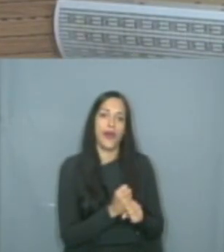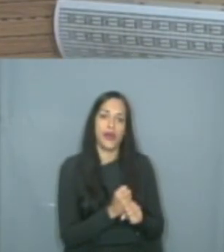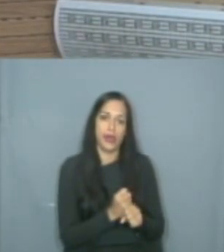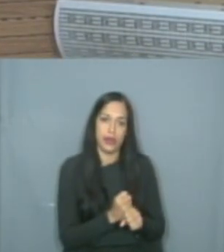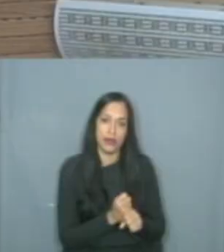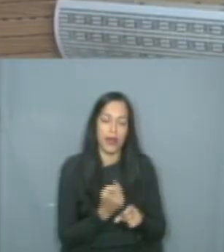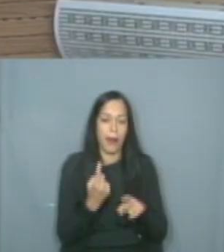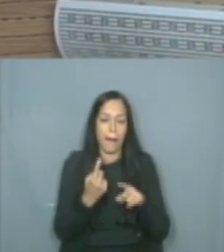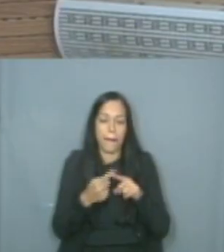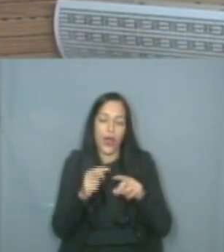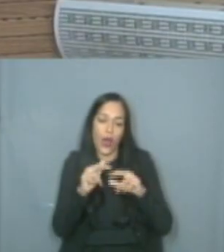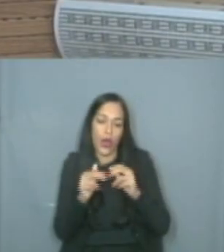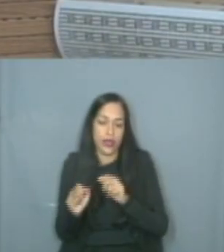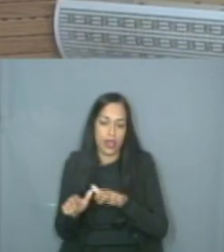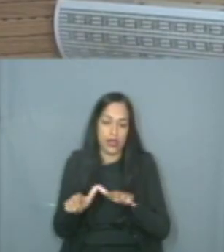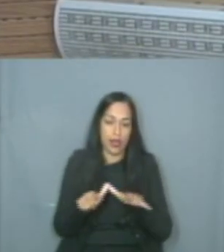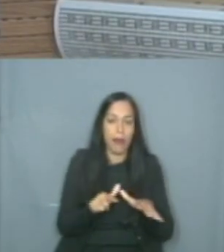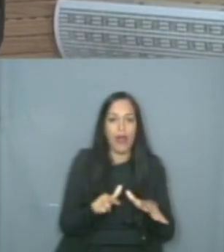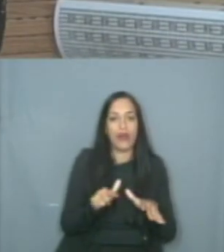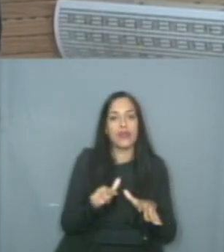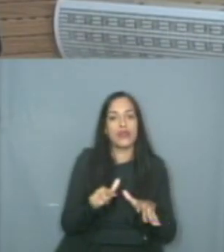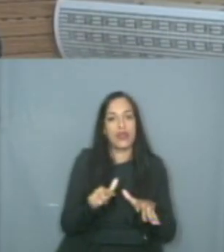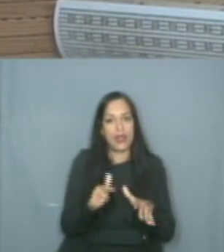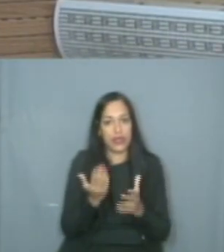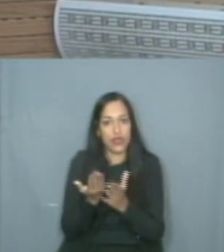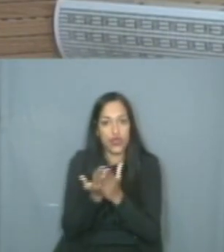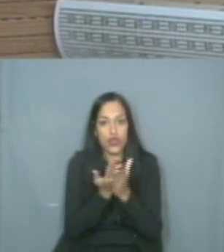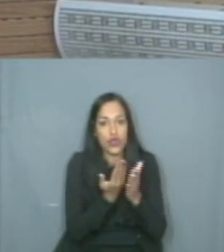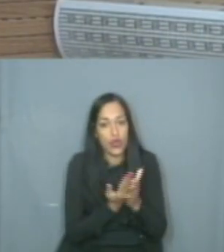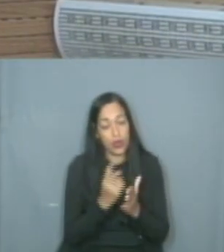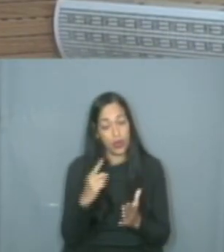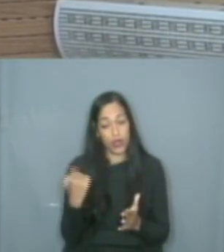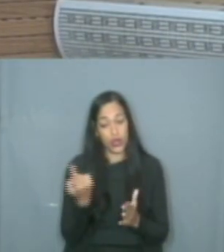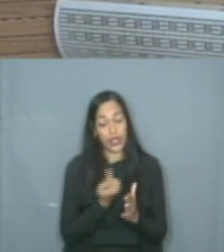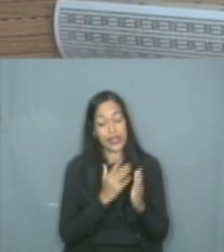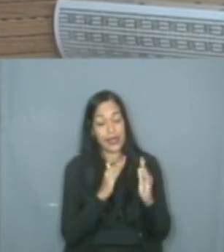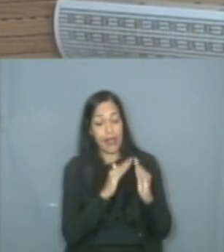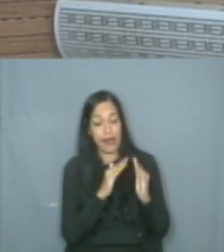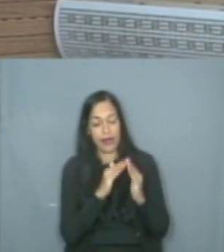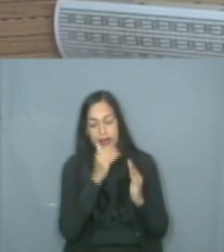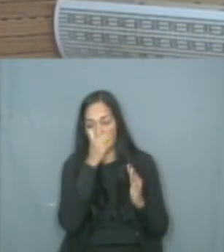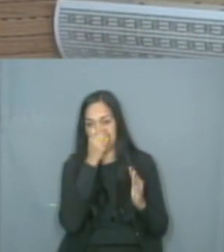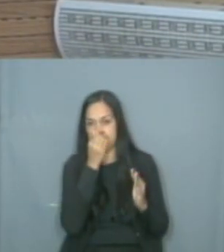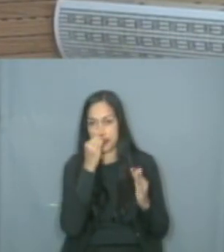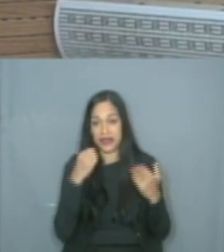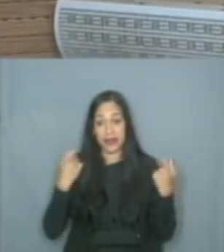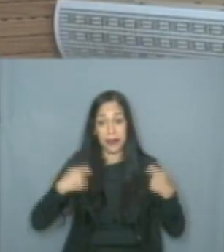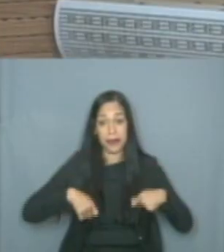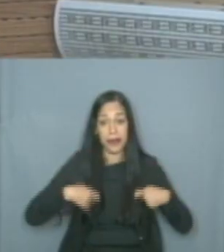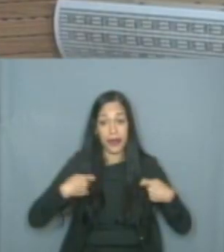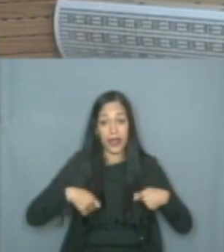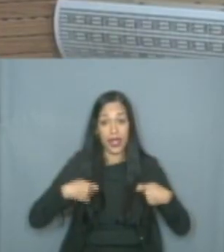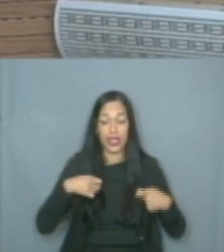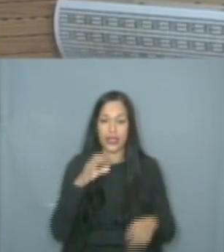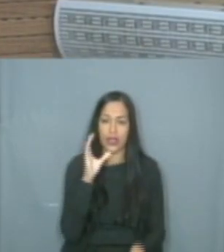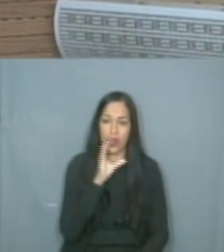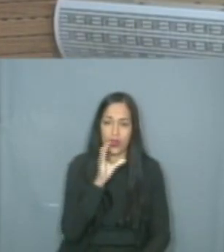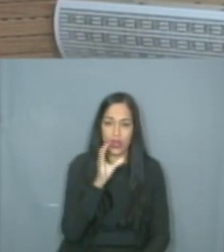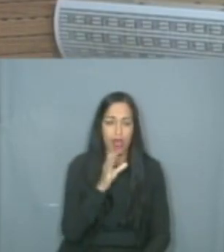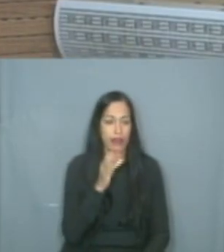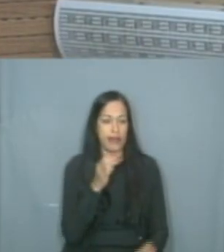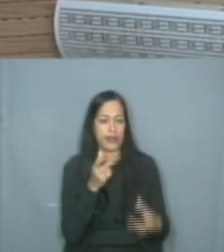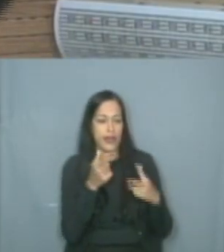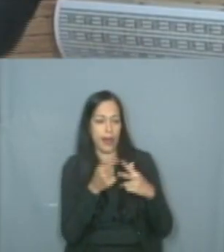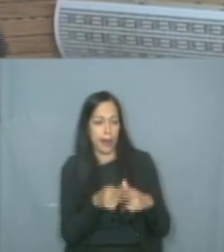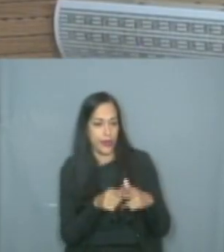dias letivos, a gente sabe disso quando a gente está fazendo qualquer coisa na nossa casa, que a gente precisa de urgência ou de